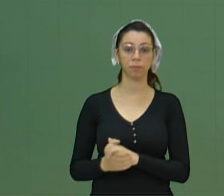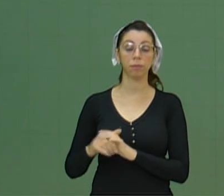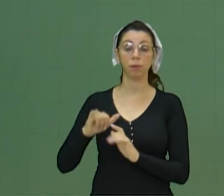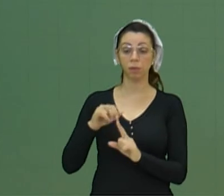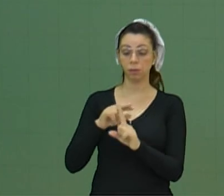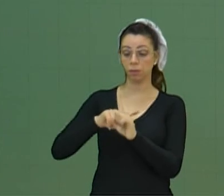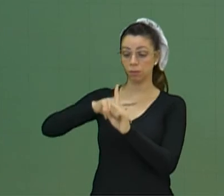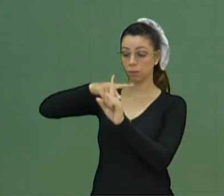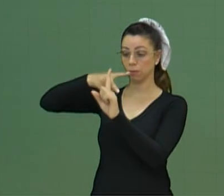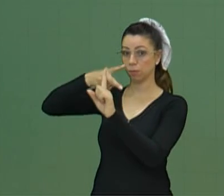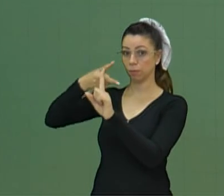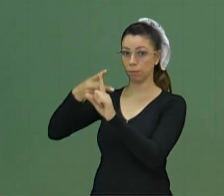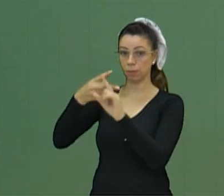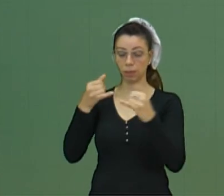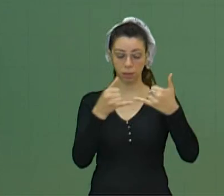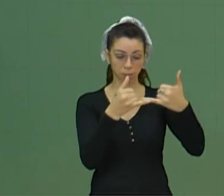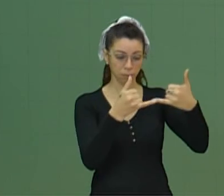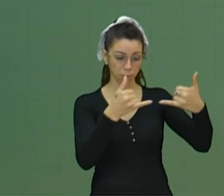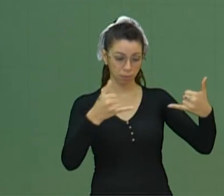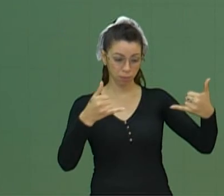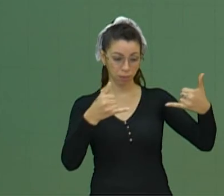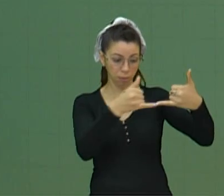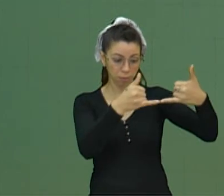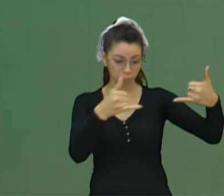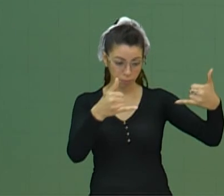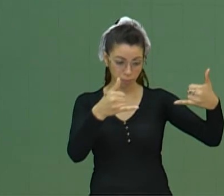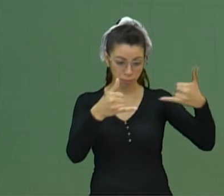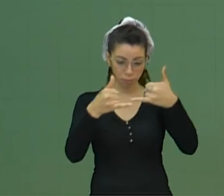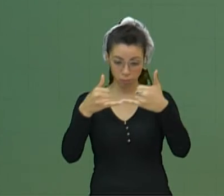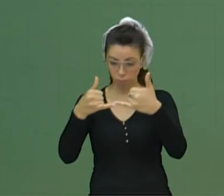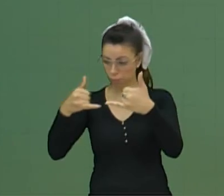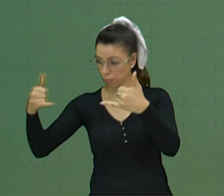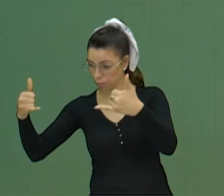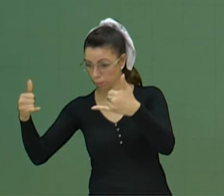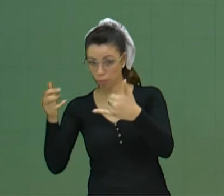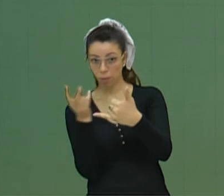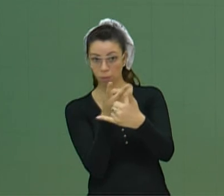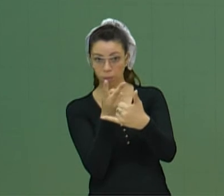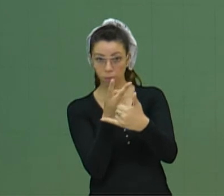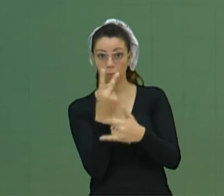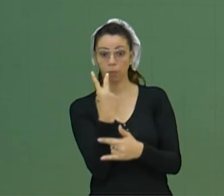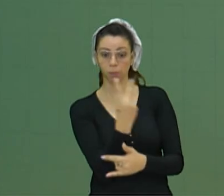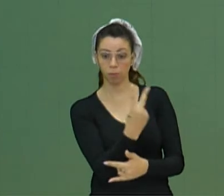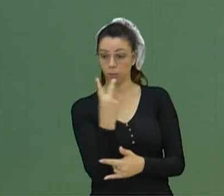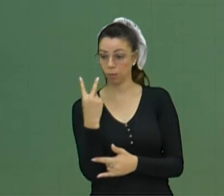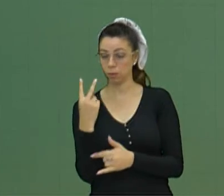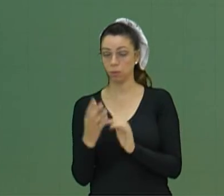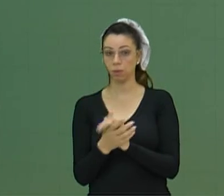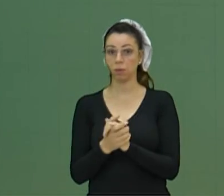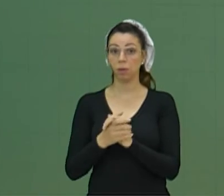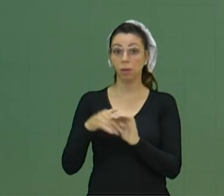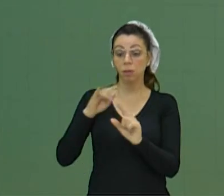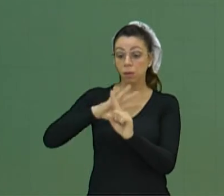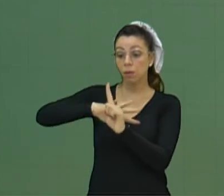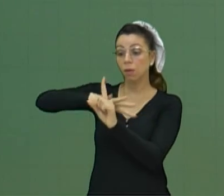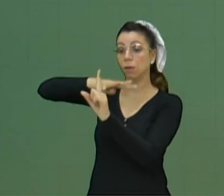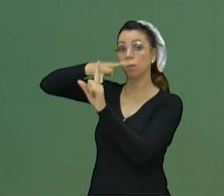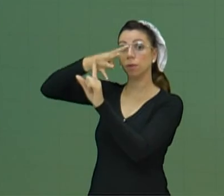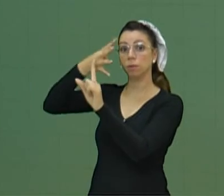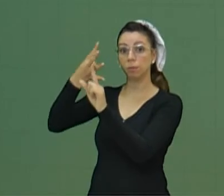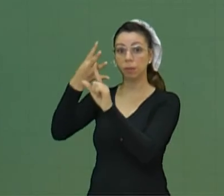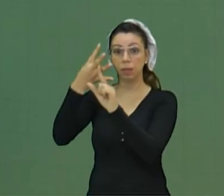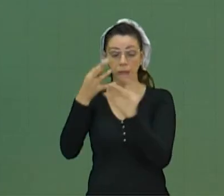duplicarmos o comprimento e quadriplicarmos a área de secção transversal, o que